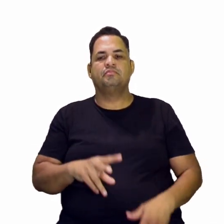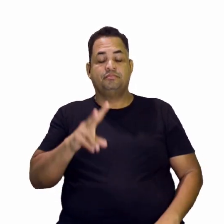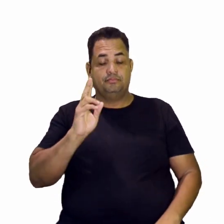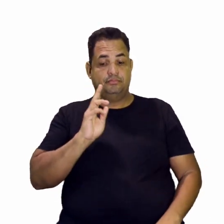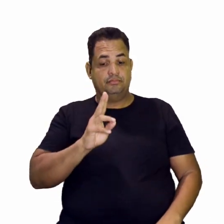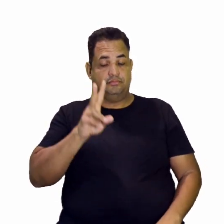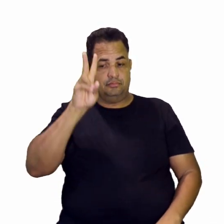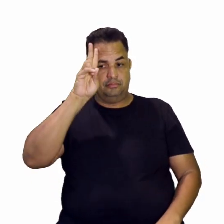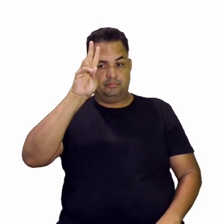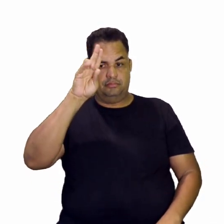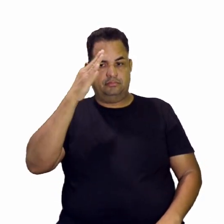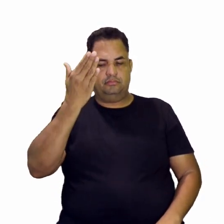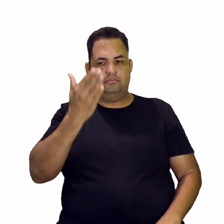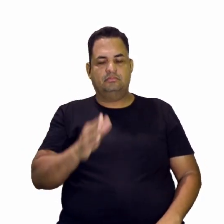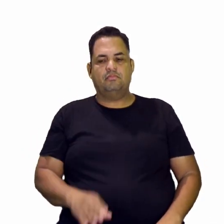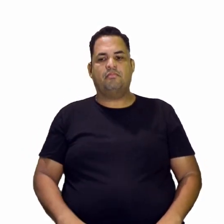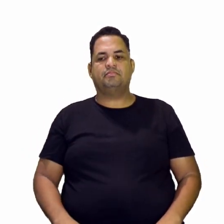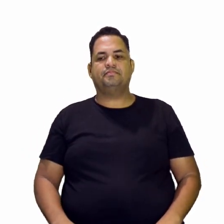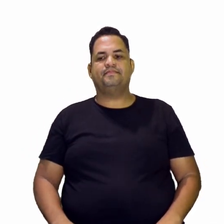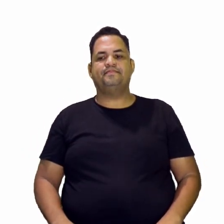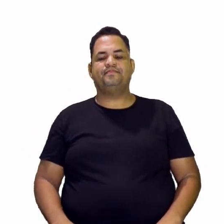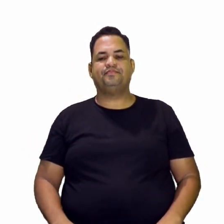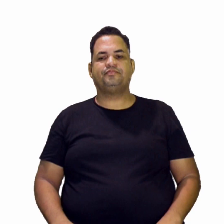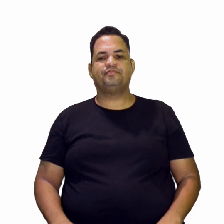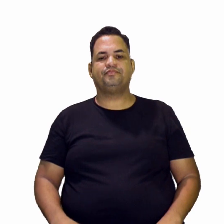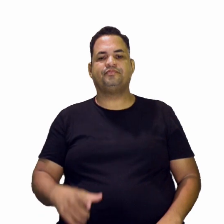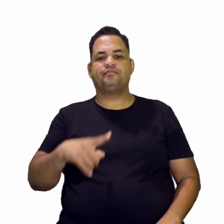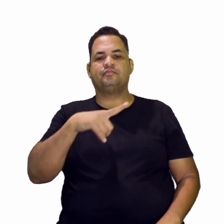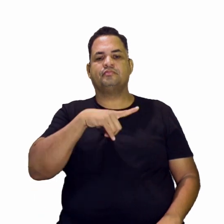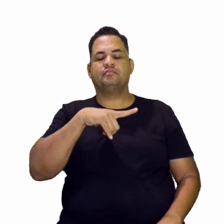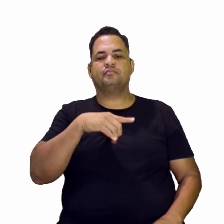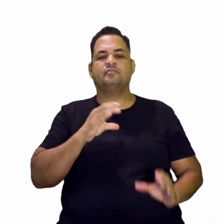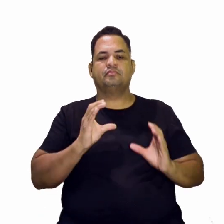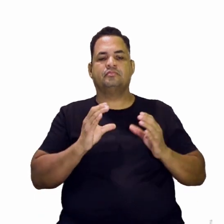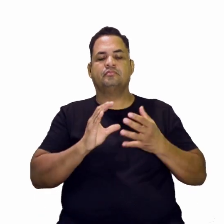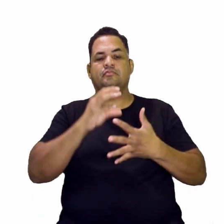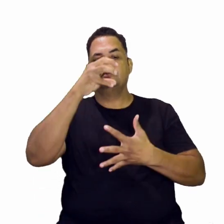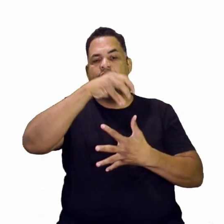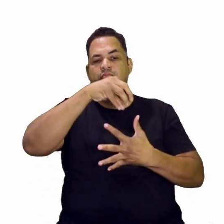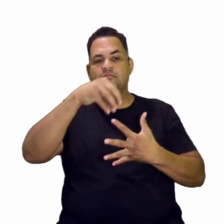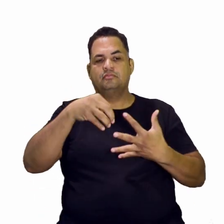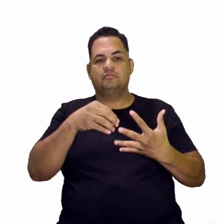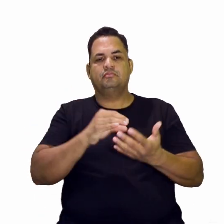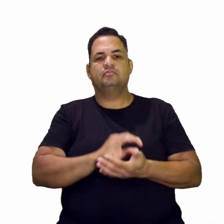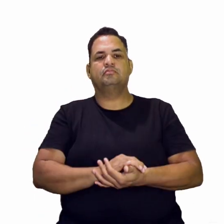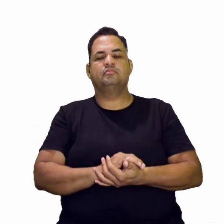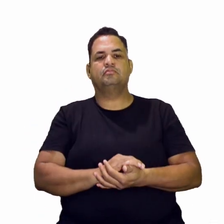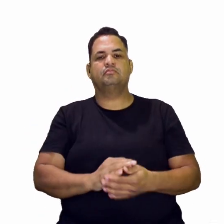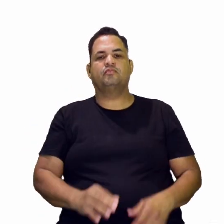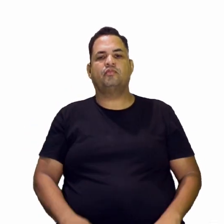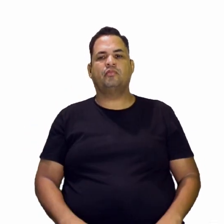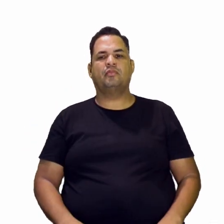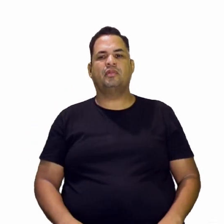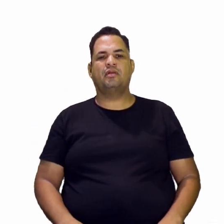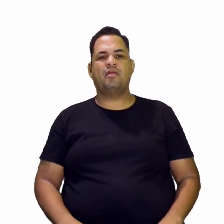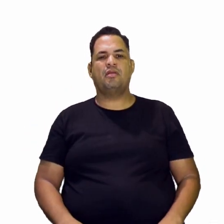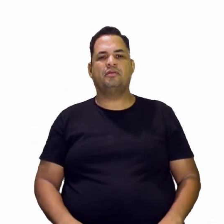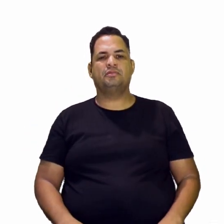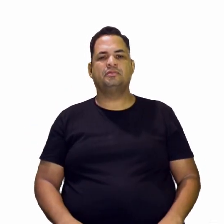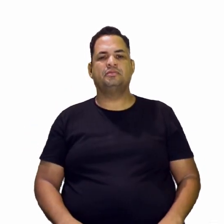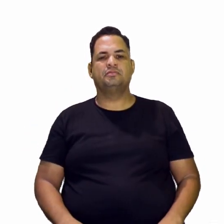tem problema. Então aqui a gente tem, dentro desse reino Animalia, deixa eu pegar minha